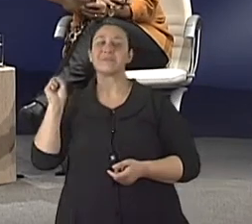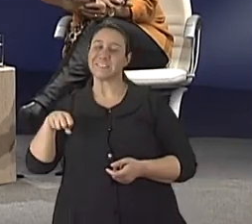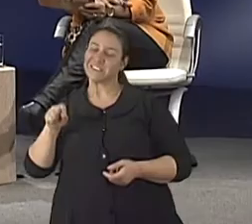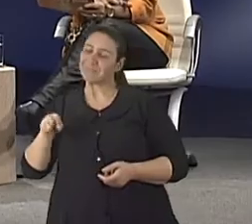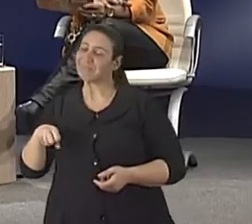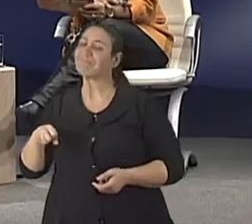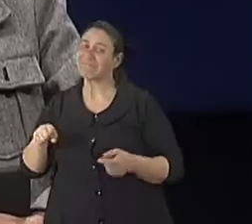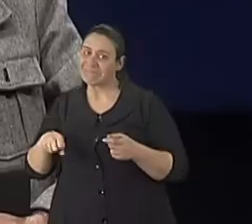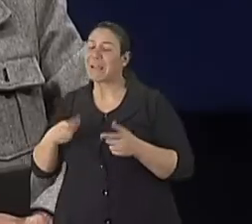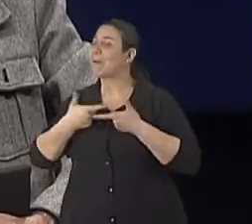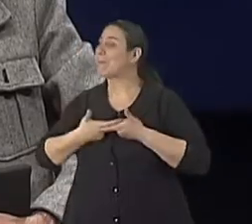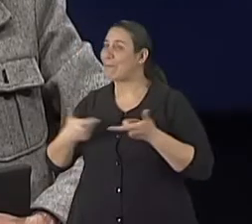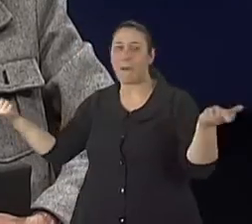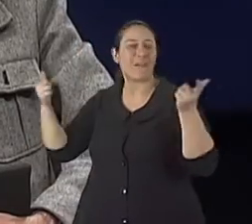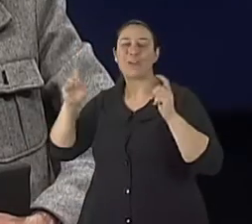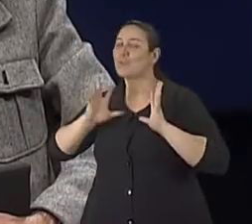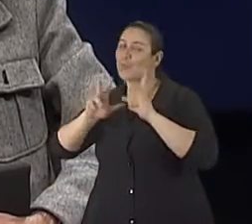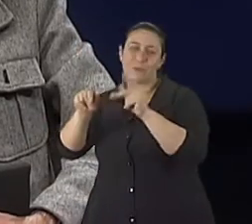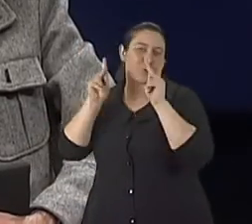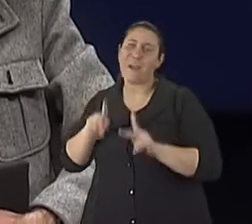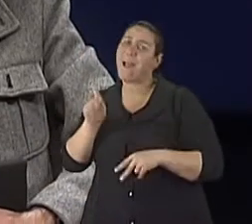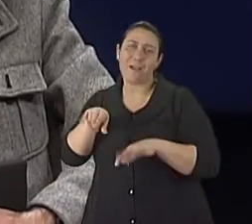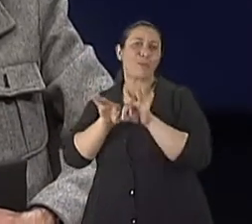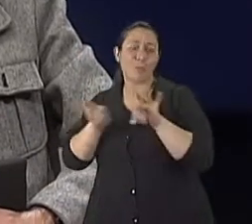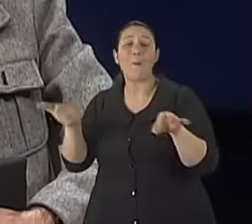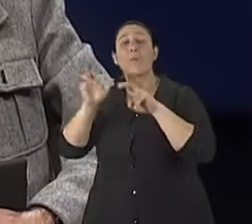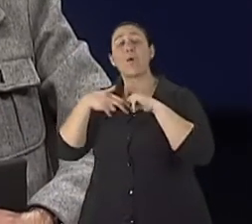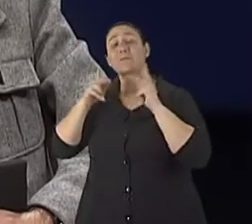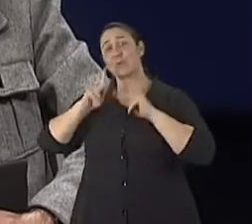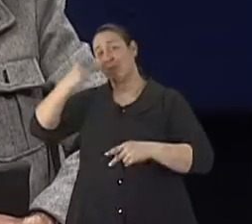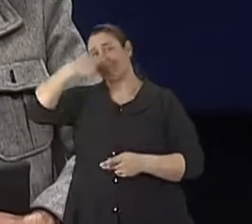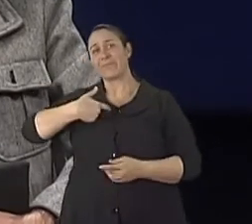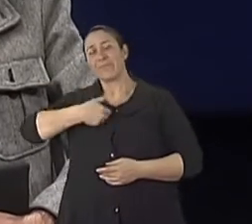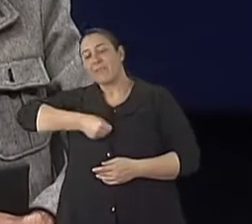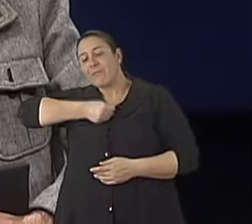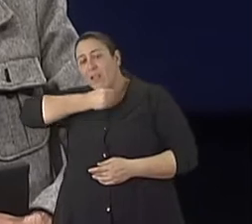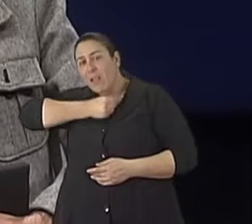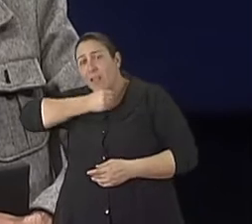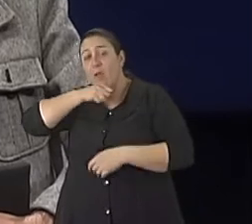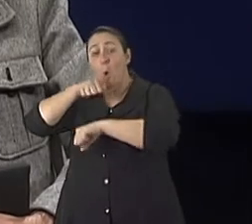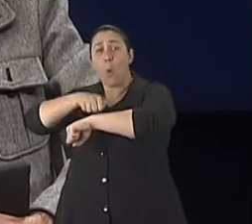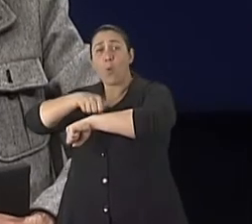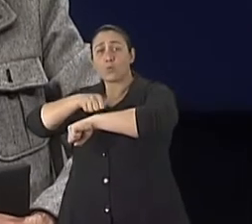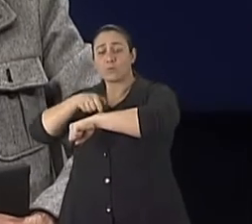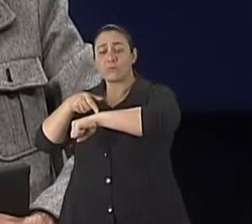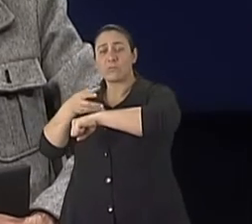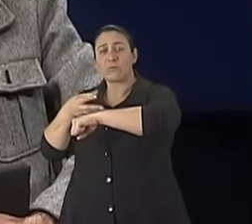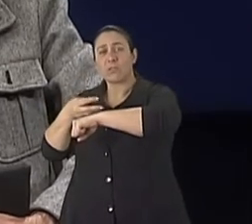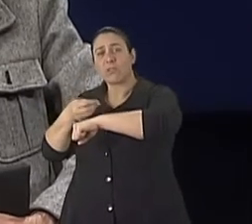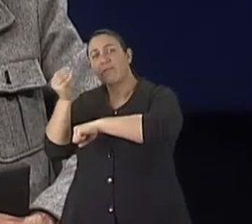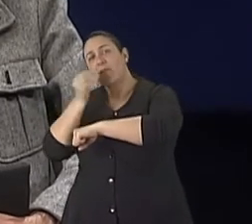mão com certeza não é é a tendência a população envelhece os enfraquece certo é bem